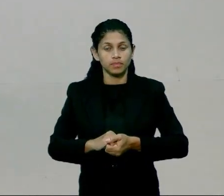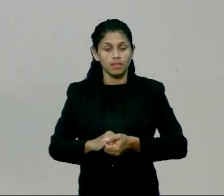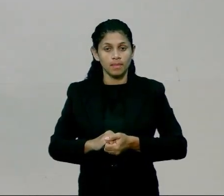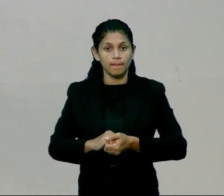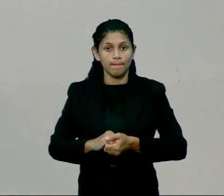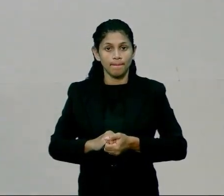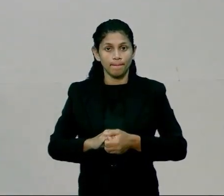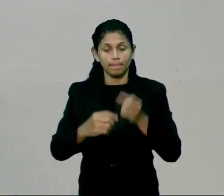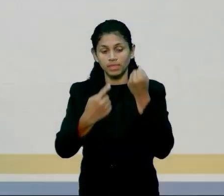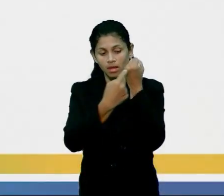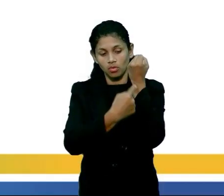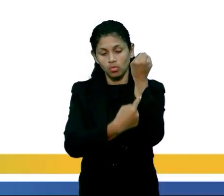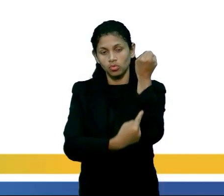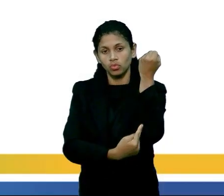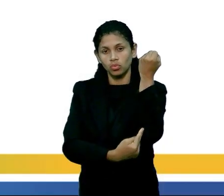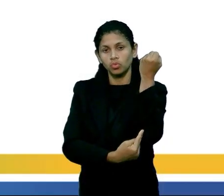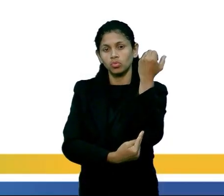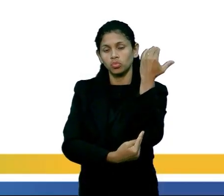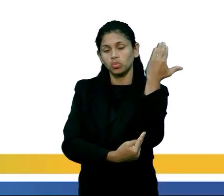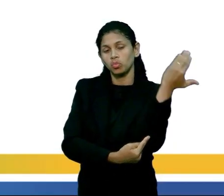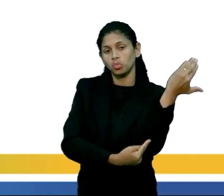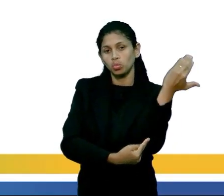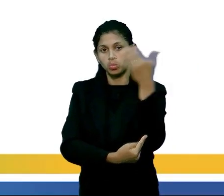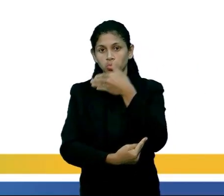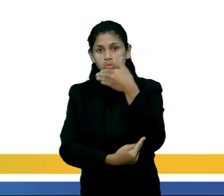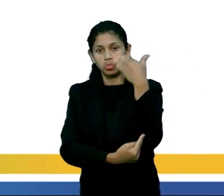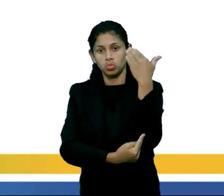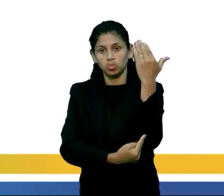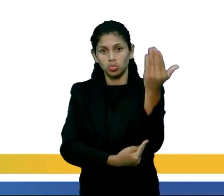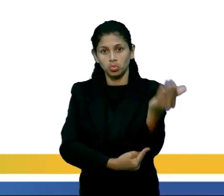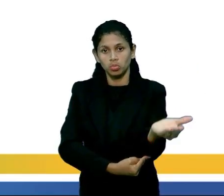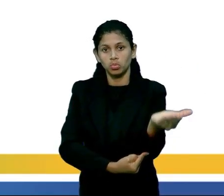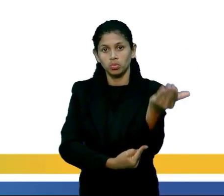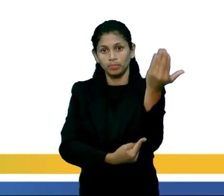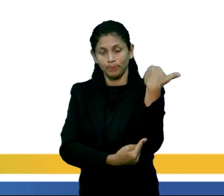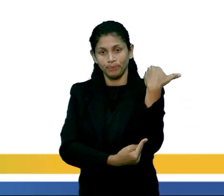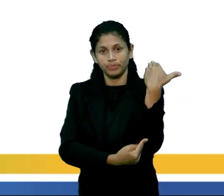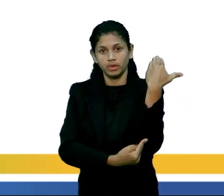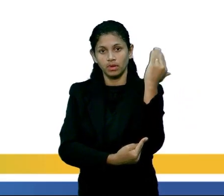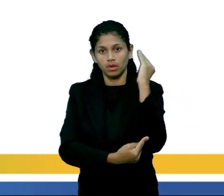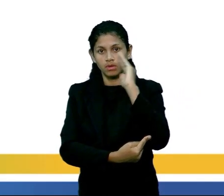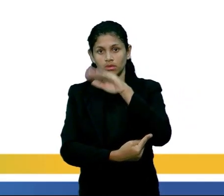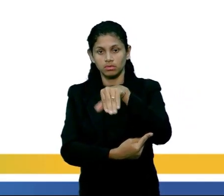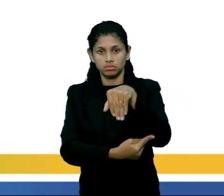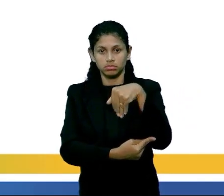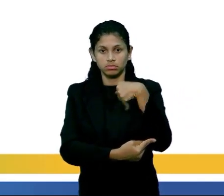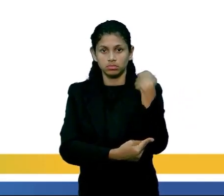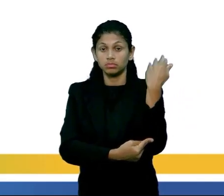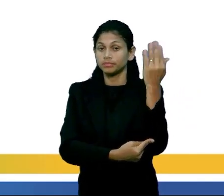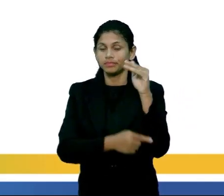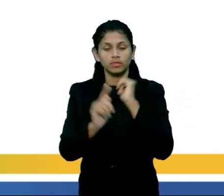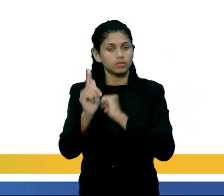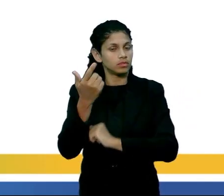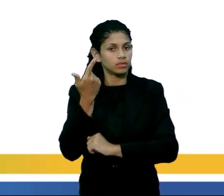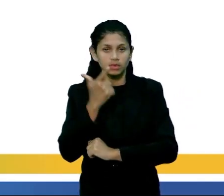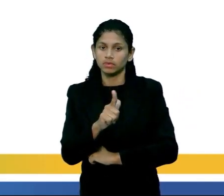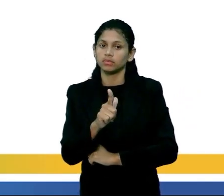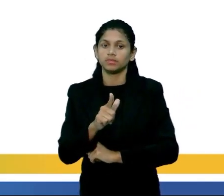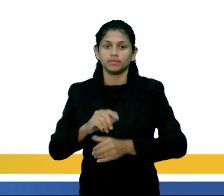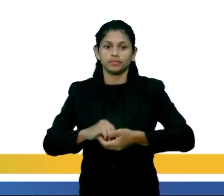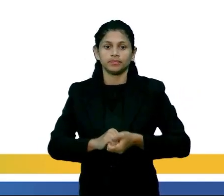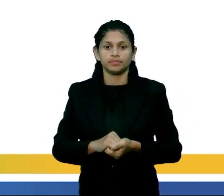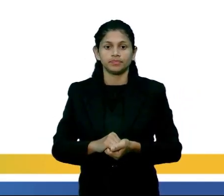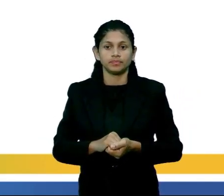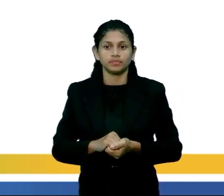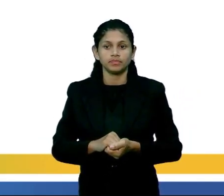um semi-movimento. Então, temos fibrosas, cartilaginosas, sinoviais, que são relacionadas ao movimento, e também temos